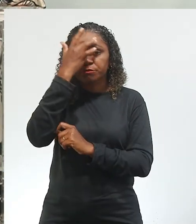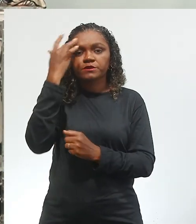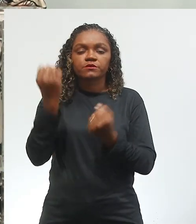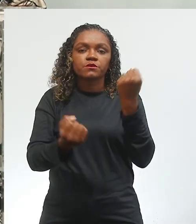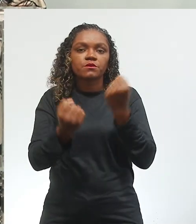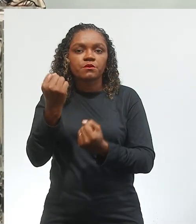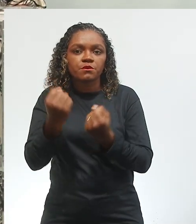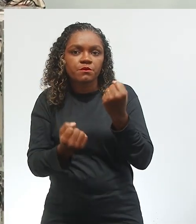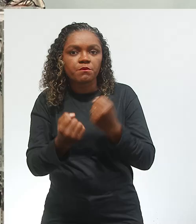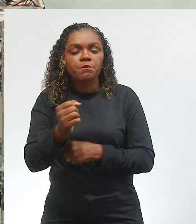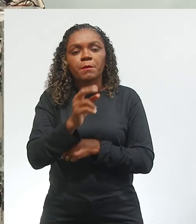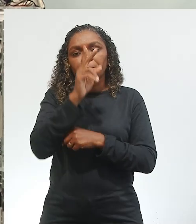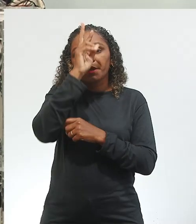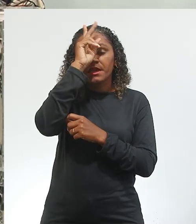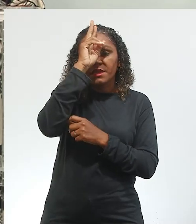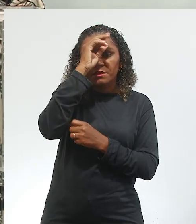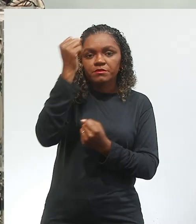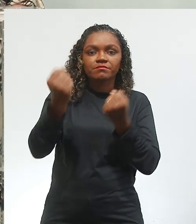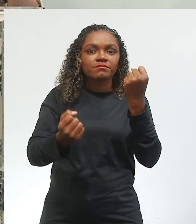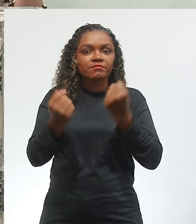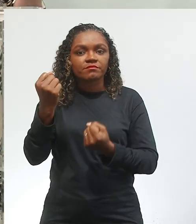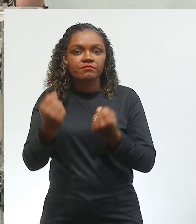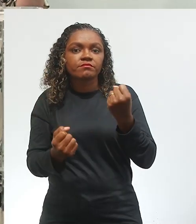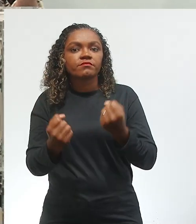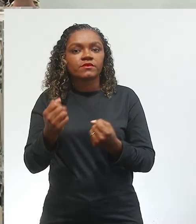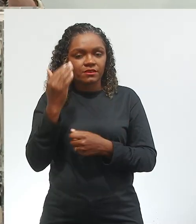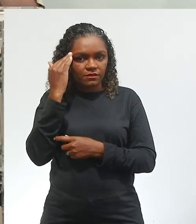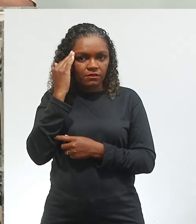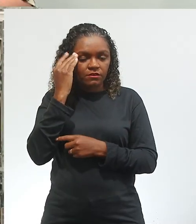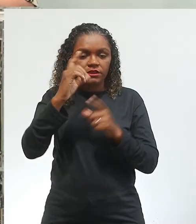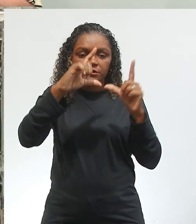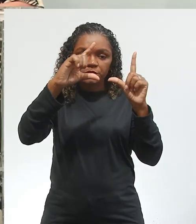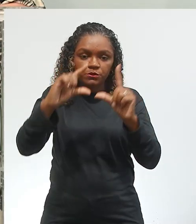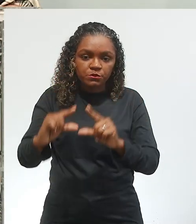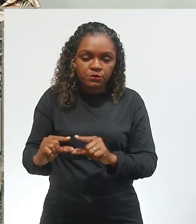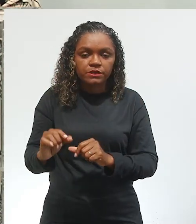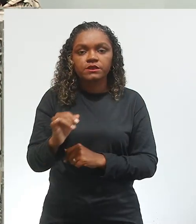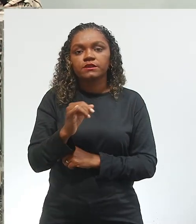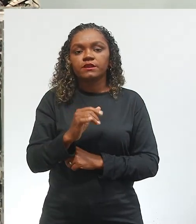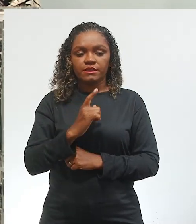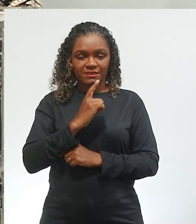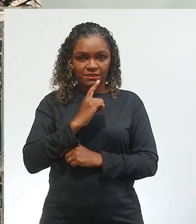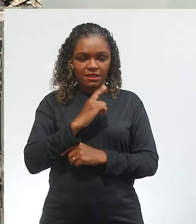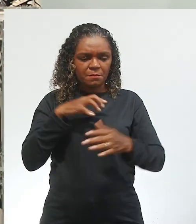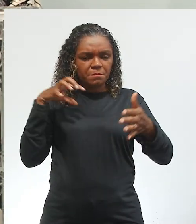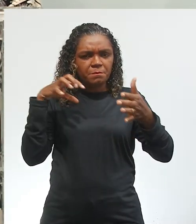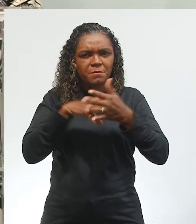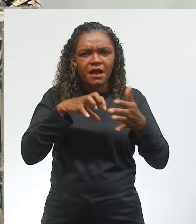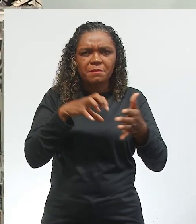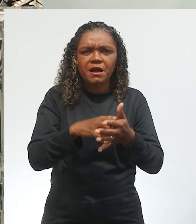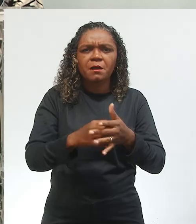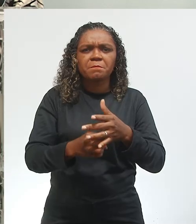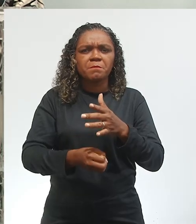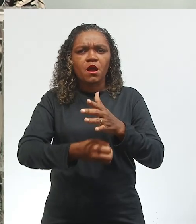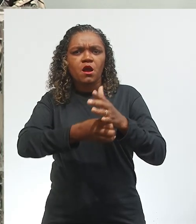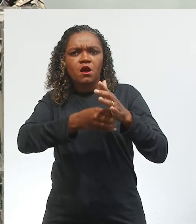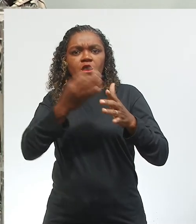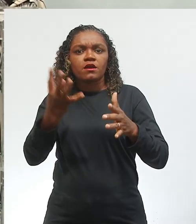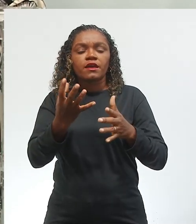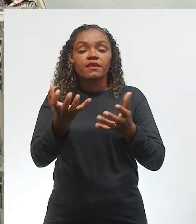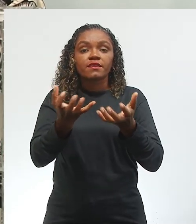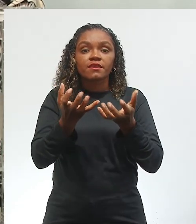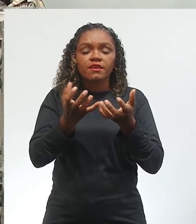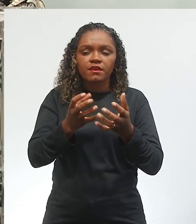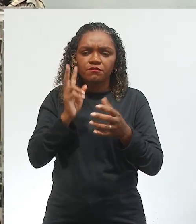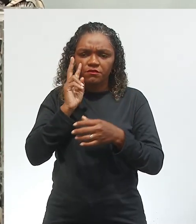por pessoas dirigindo embriagadas. Quanto menos? Tantos, né? A gente tem tanto de acidente, a gente vai pegar o dado e vai